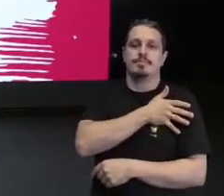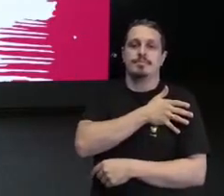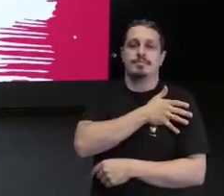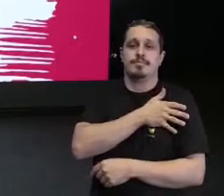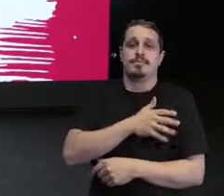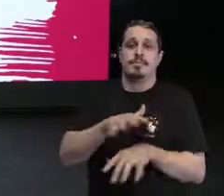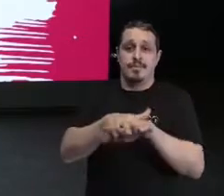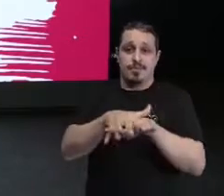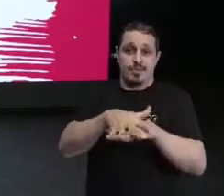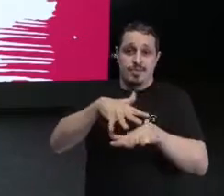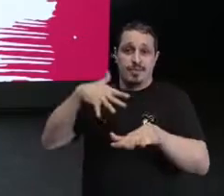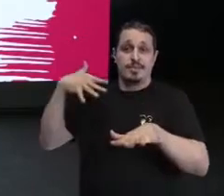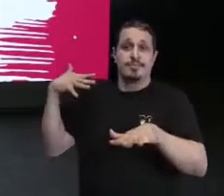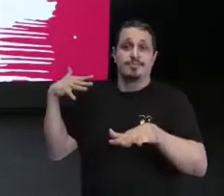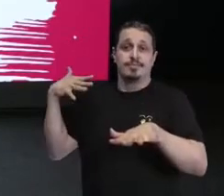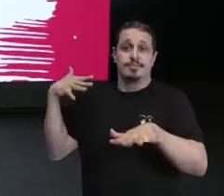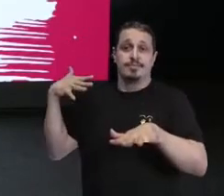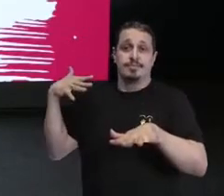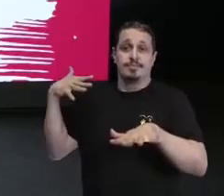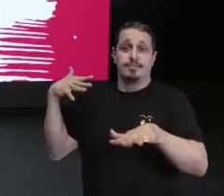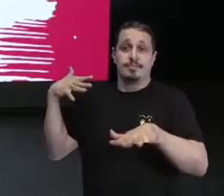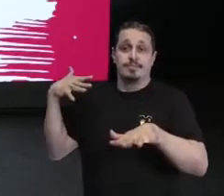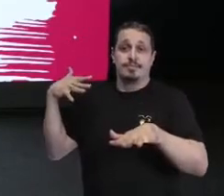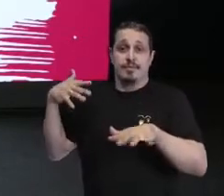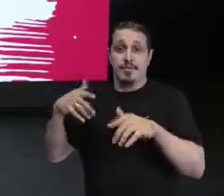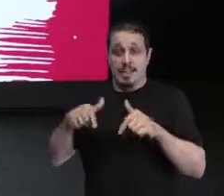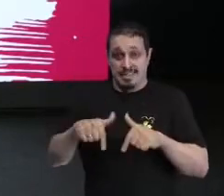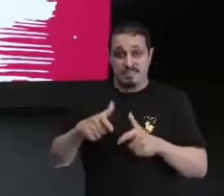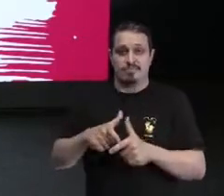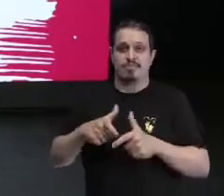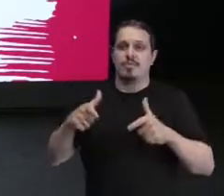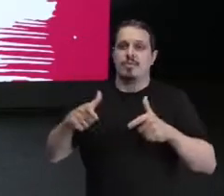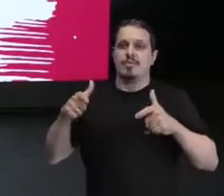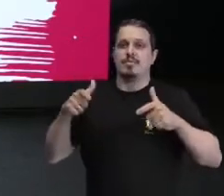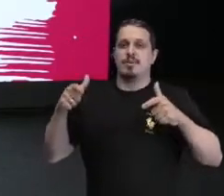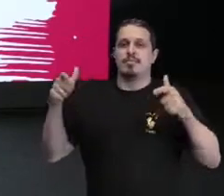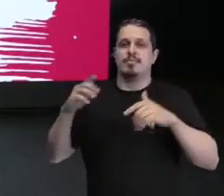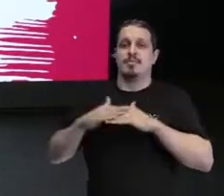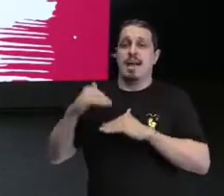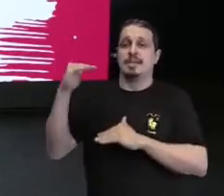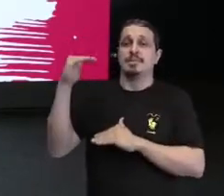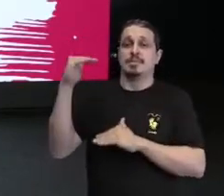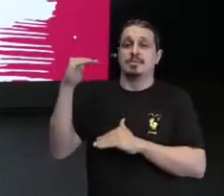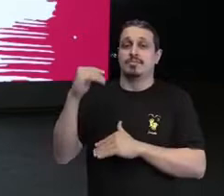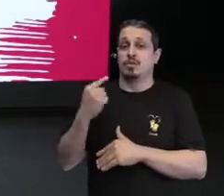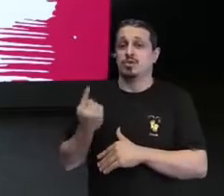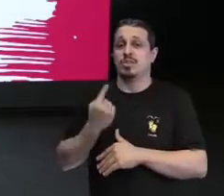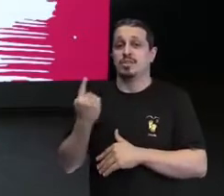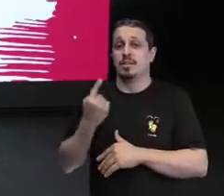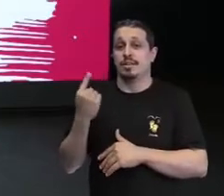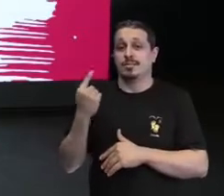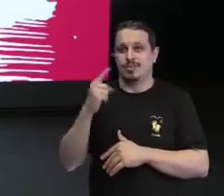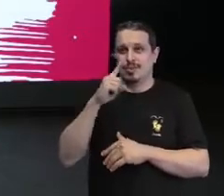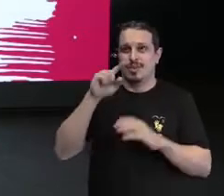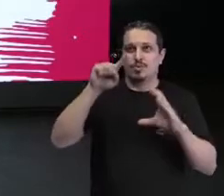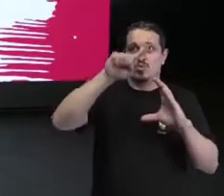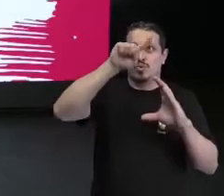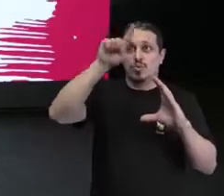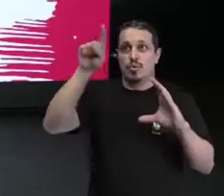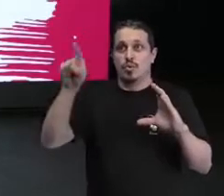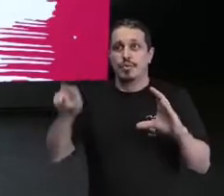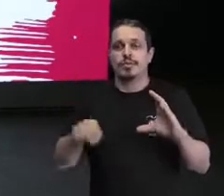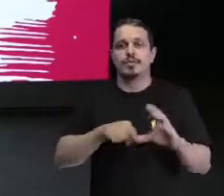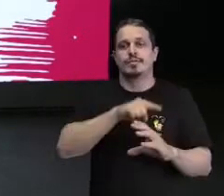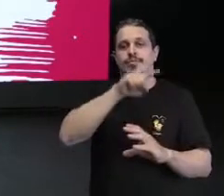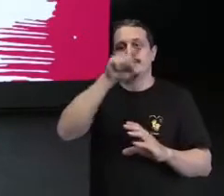aqui para vocês, o que vai aumentar ainda o afastamento e o isolamento, gerando esse ciclo